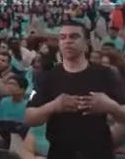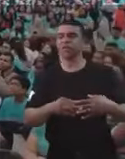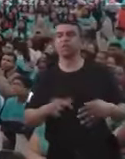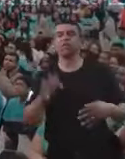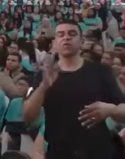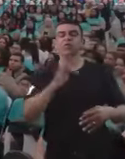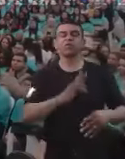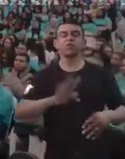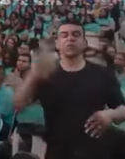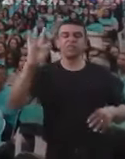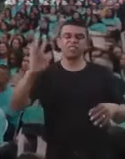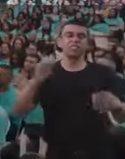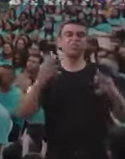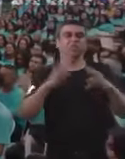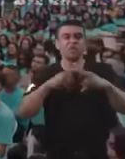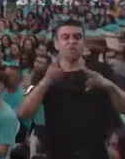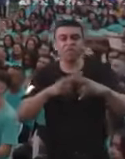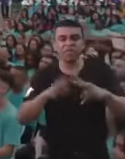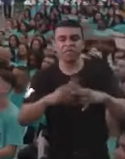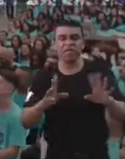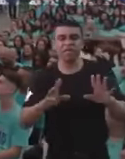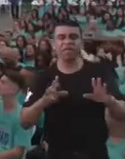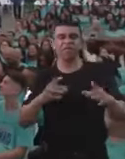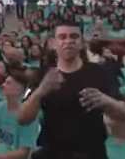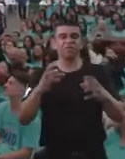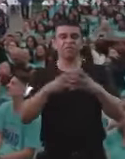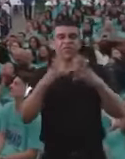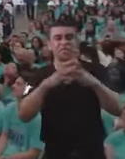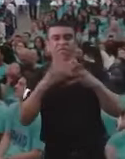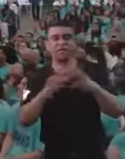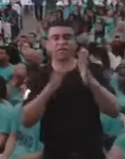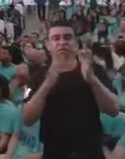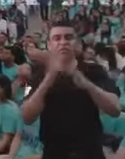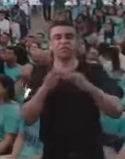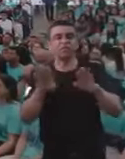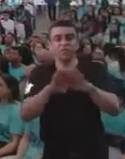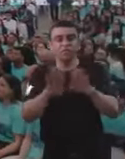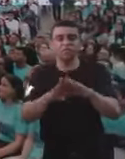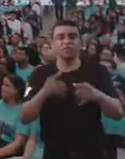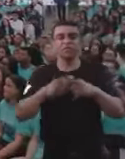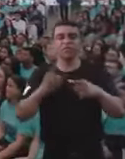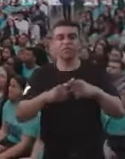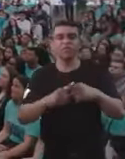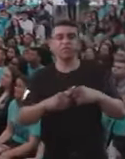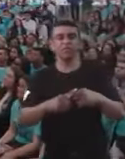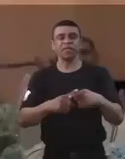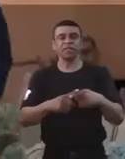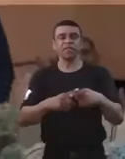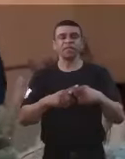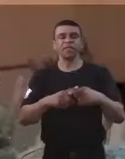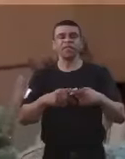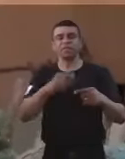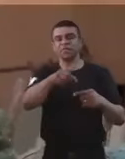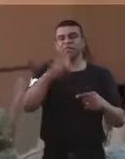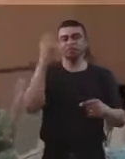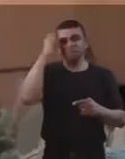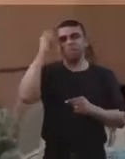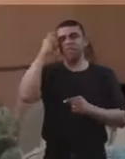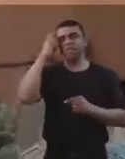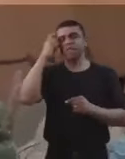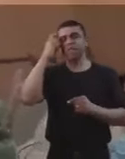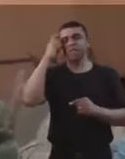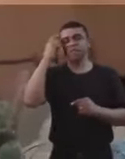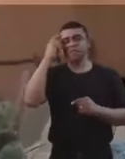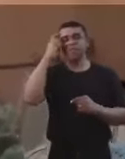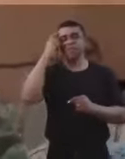porque Jesus não se banhou para comer. Quem é que vai chegar com fome e vai primeiro tomar banho para comer, meu Deus? Tem gente que é